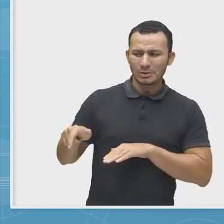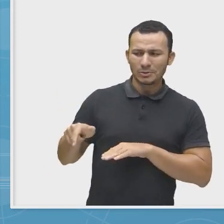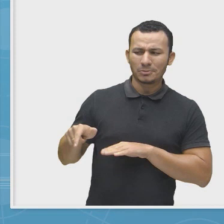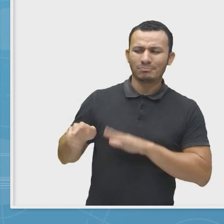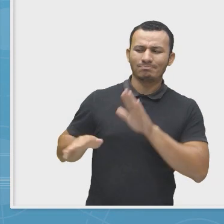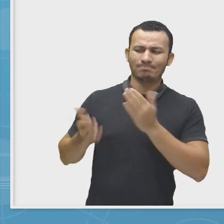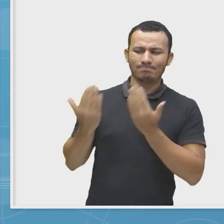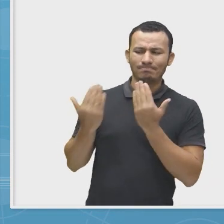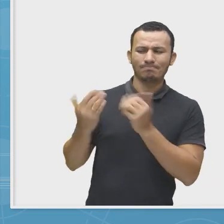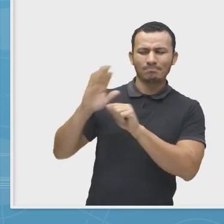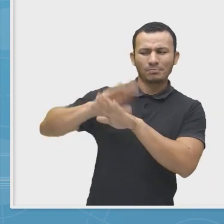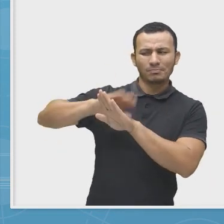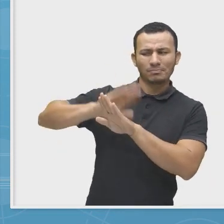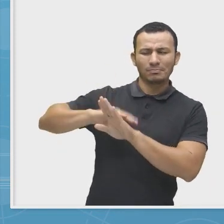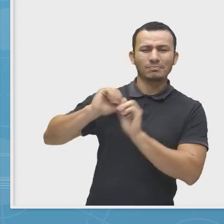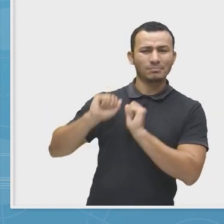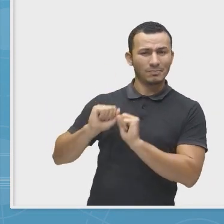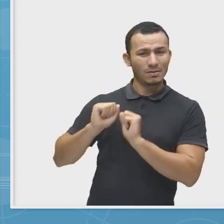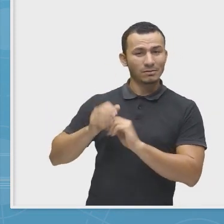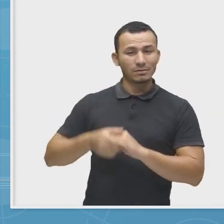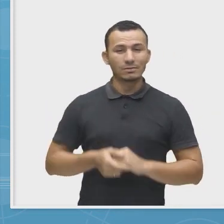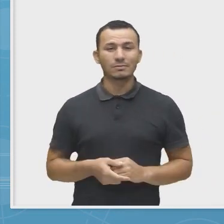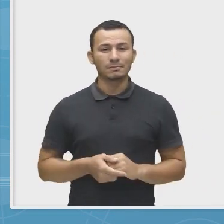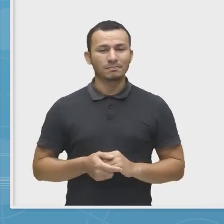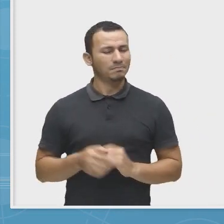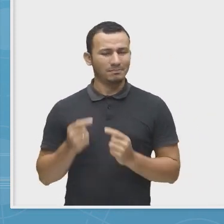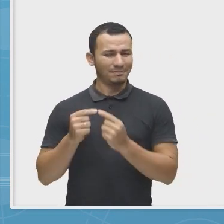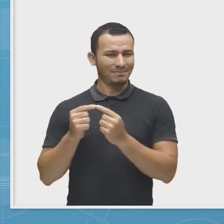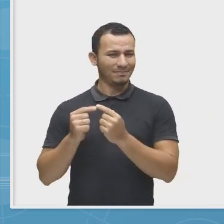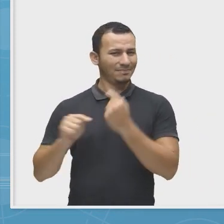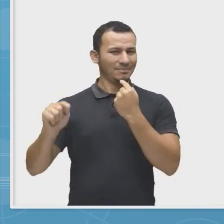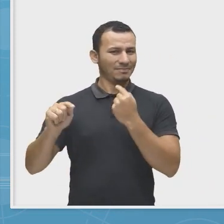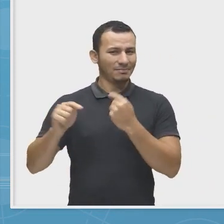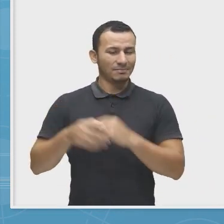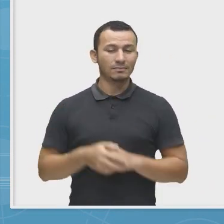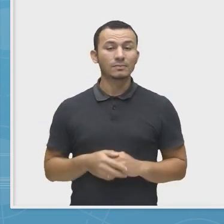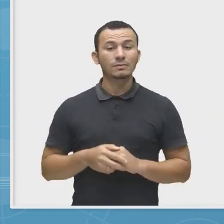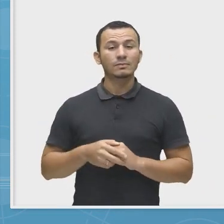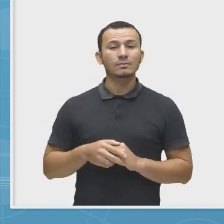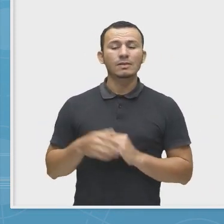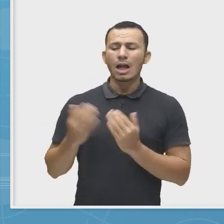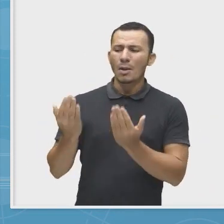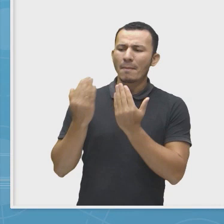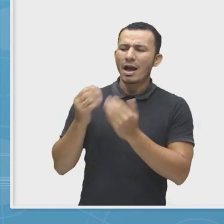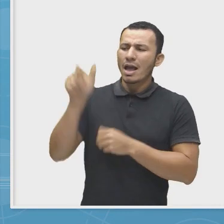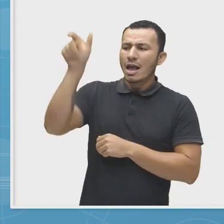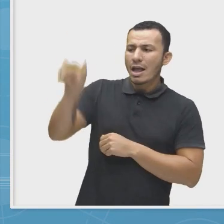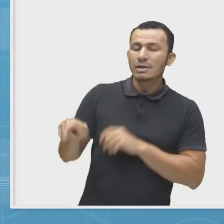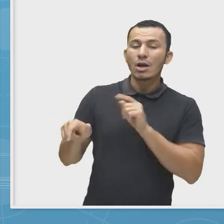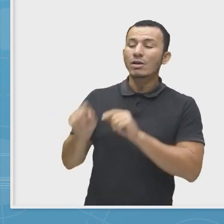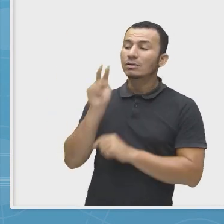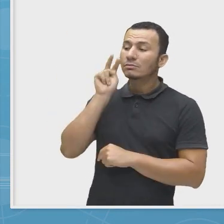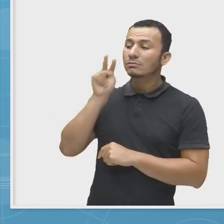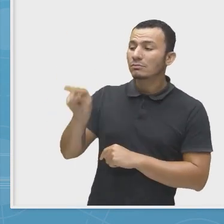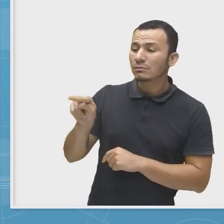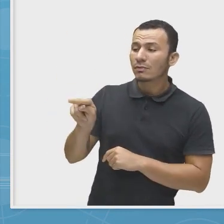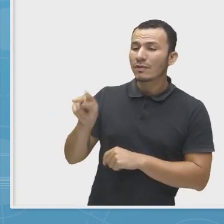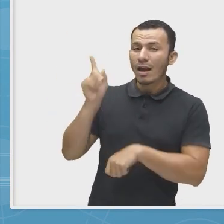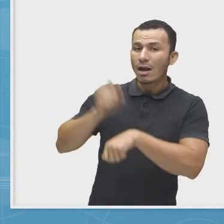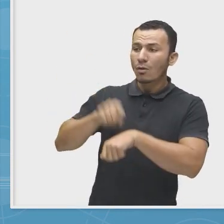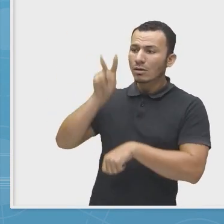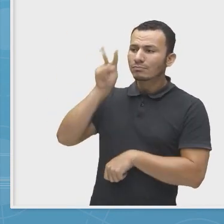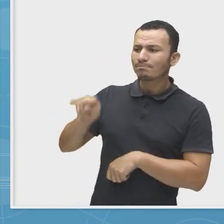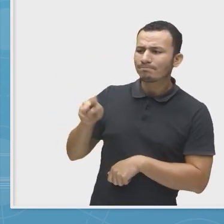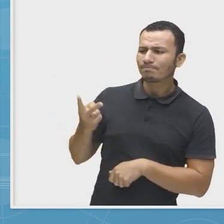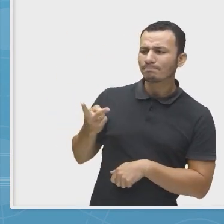com a serpente? Então, você nota que não, né? A aparência tem a ver com aquilo que você vê de imediato